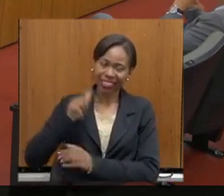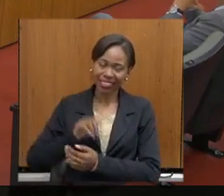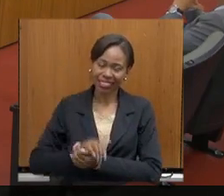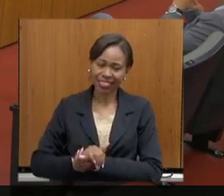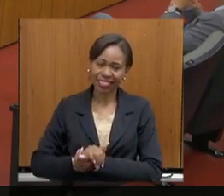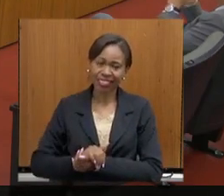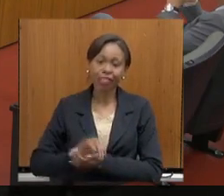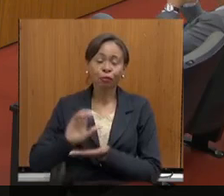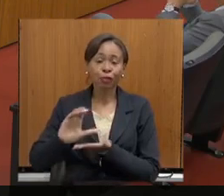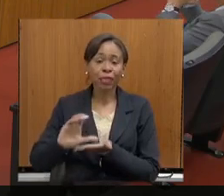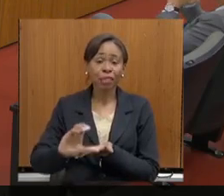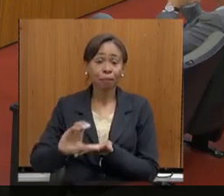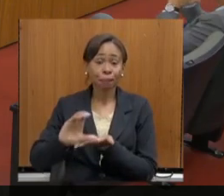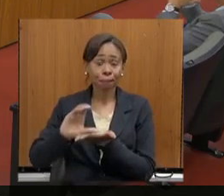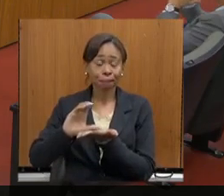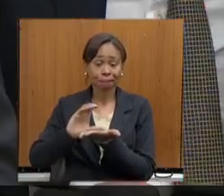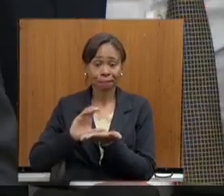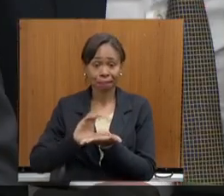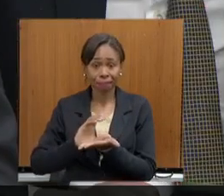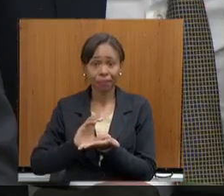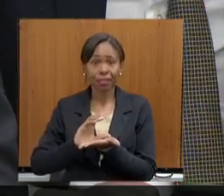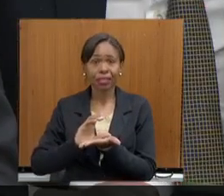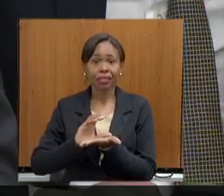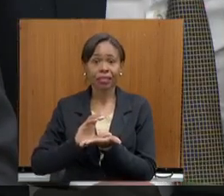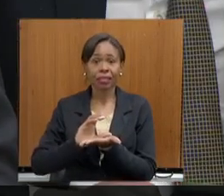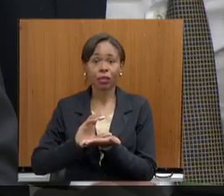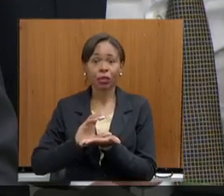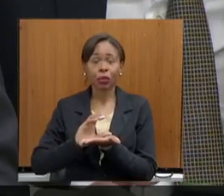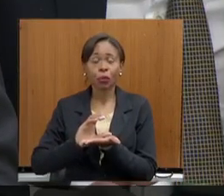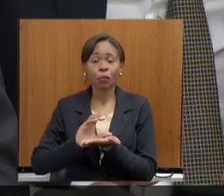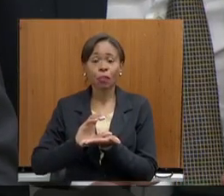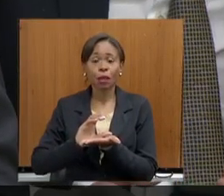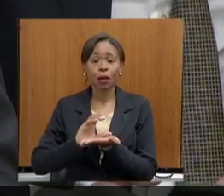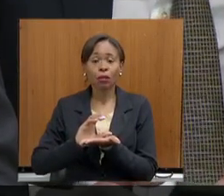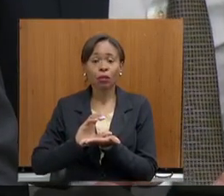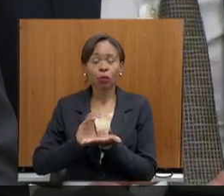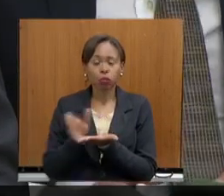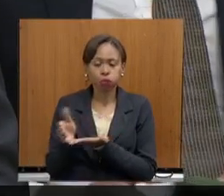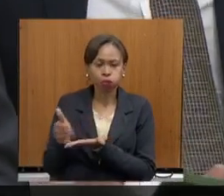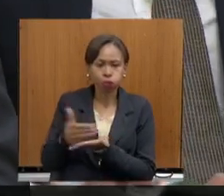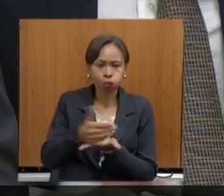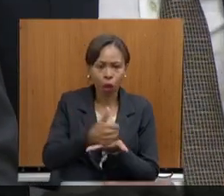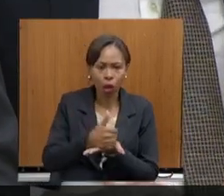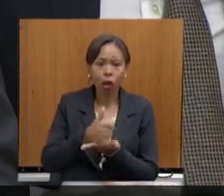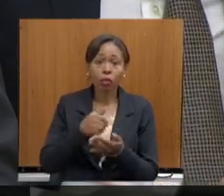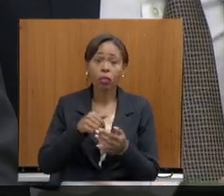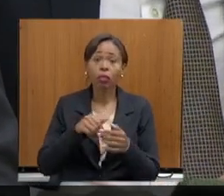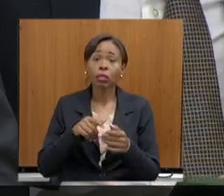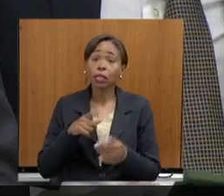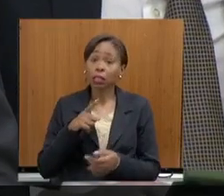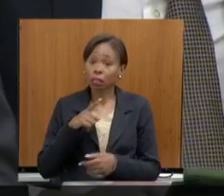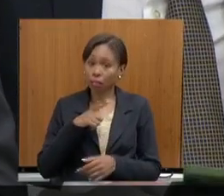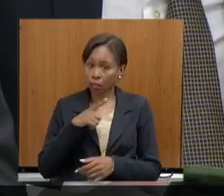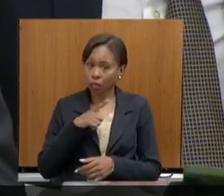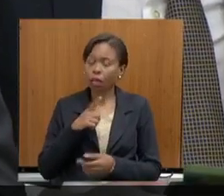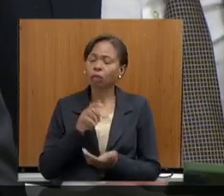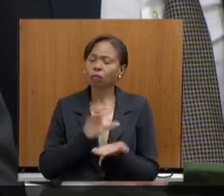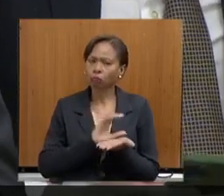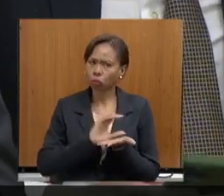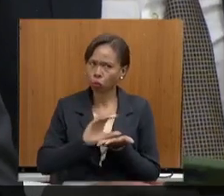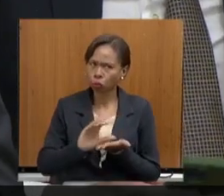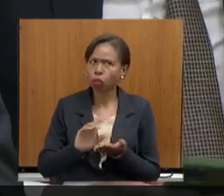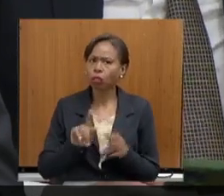arrecadação Néia que os investimentos que vamos ter já estamos sendo e vamos ter